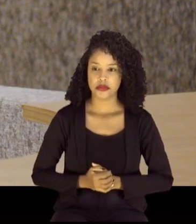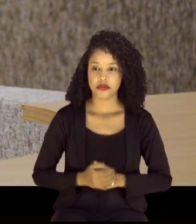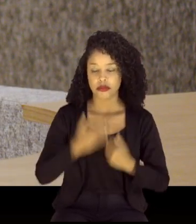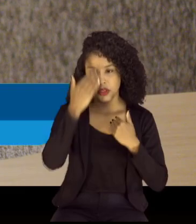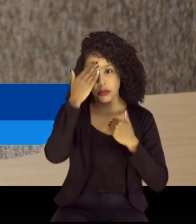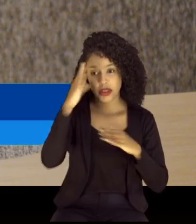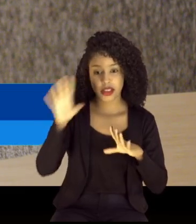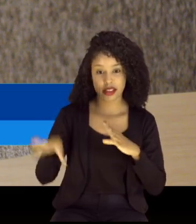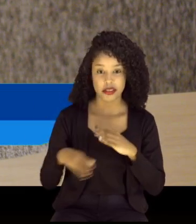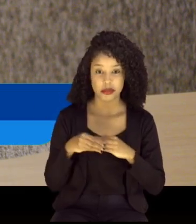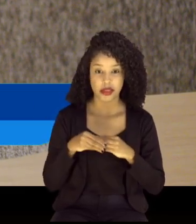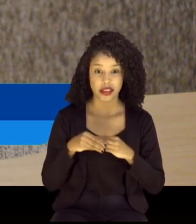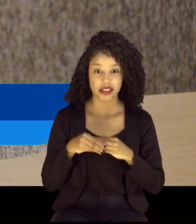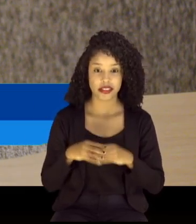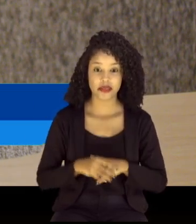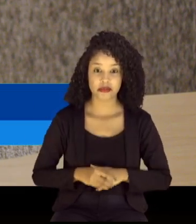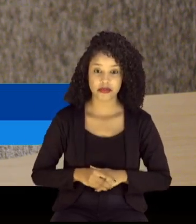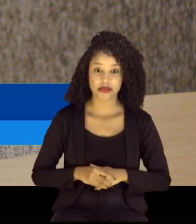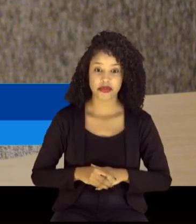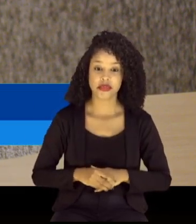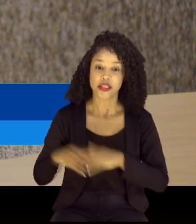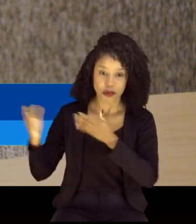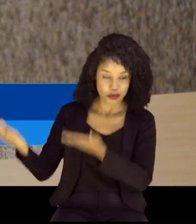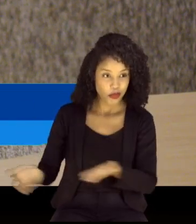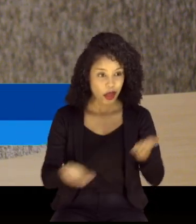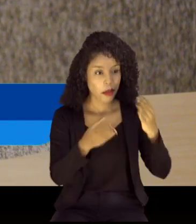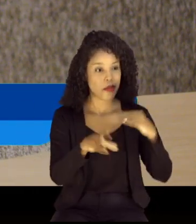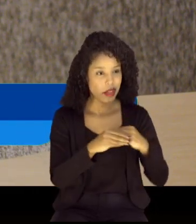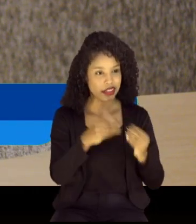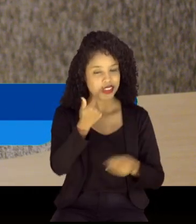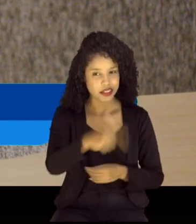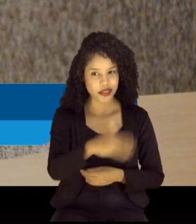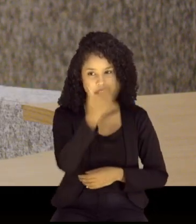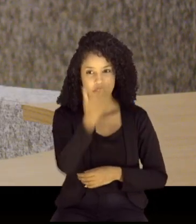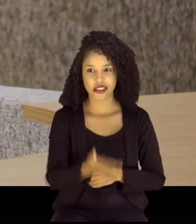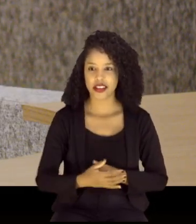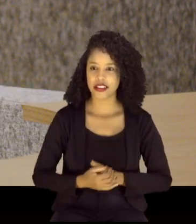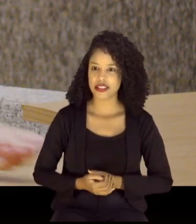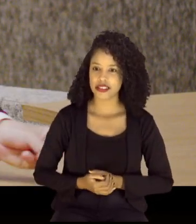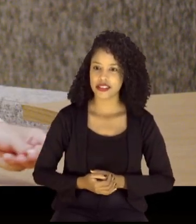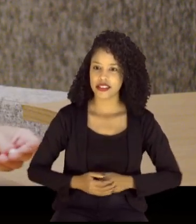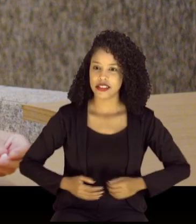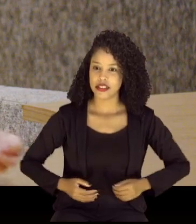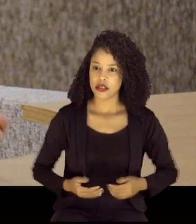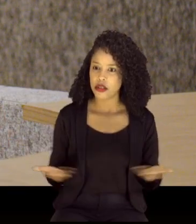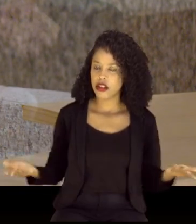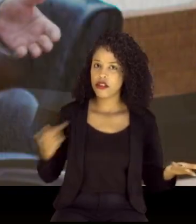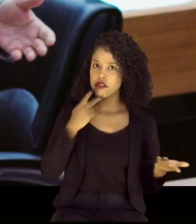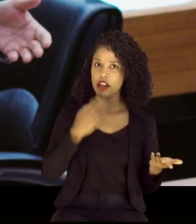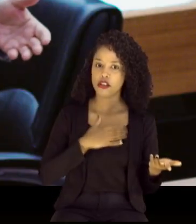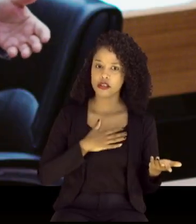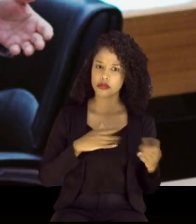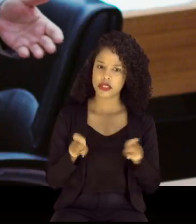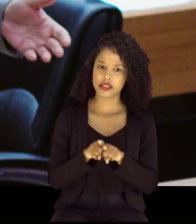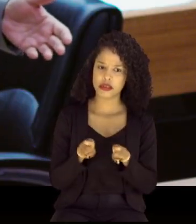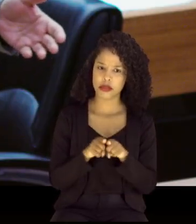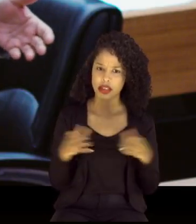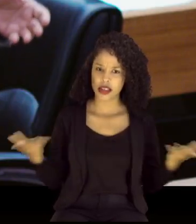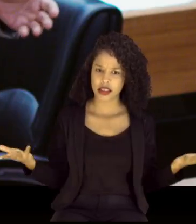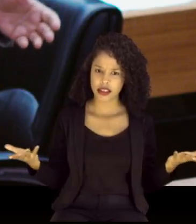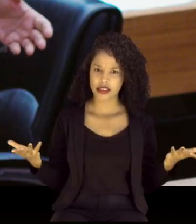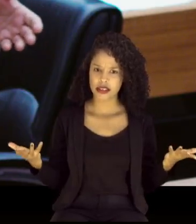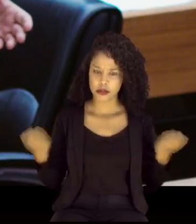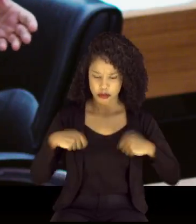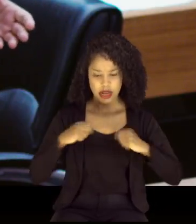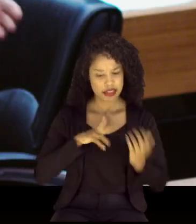Obrigado pela parte. E eu vou dar o ré à parte agora, Valdemar. 2-1, deputado. Meu ele gente. Falou também, se referiu a mim. É claro, rapaz. Tem que ver,